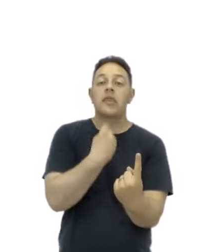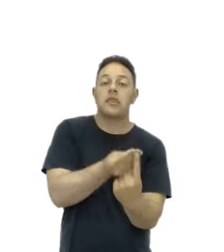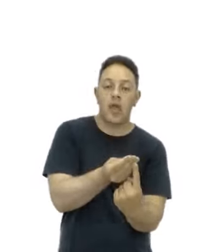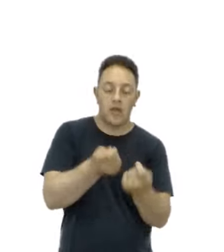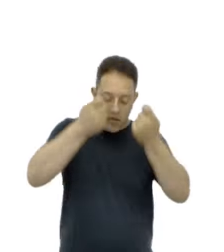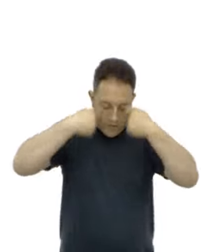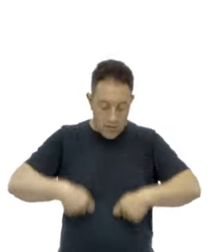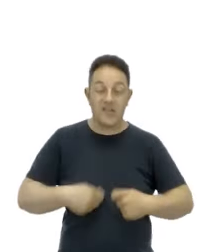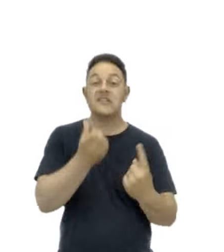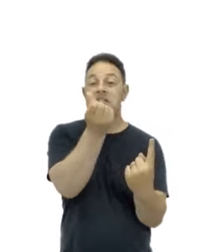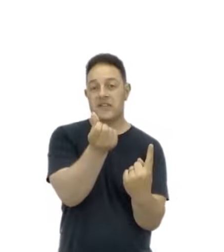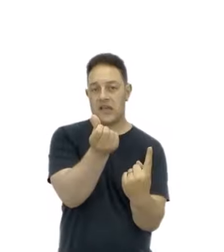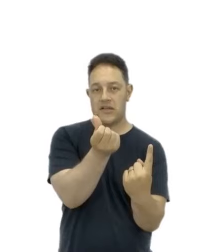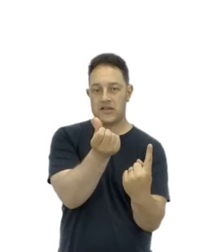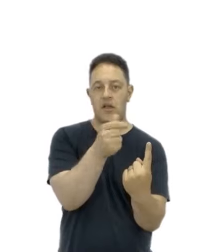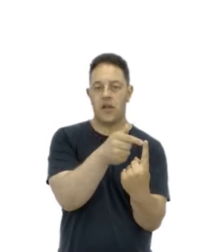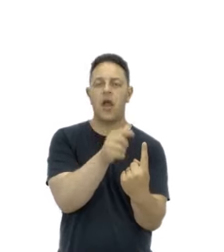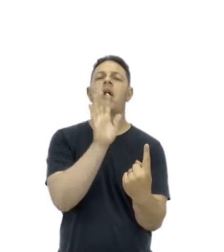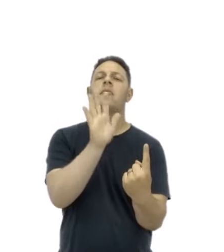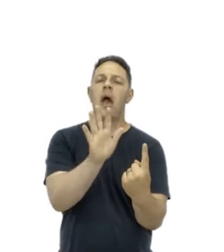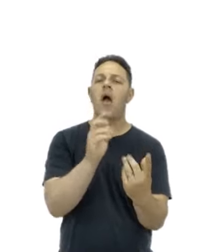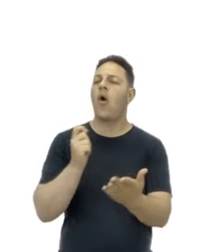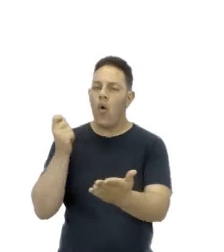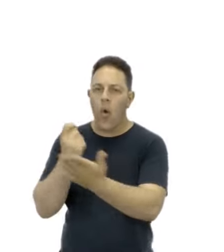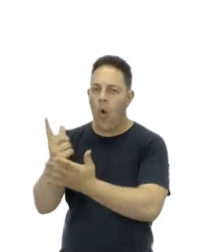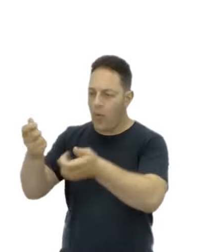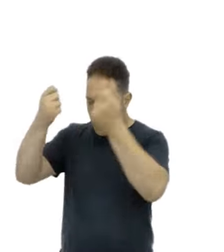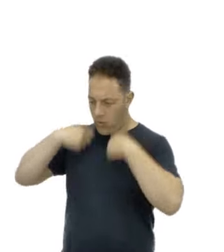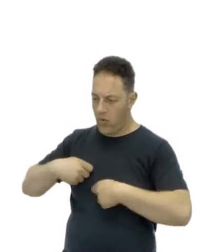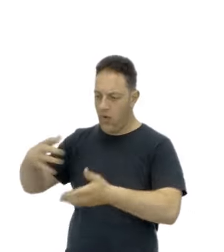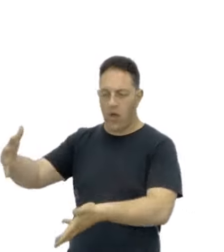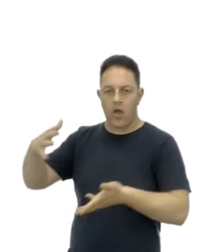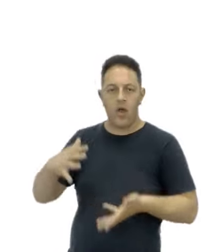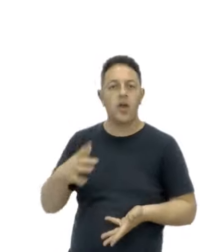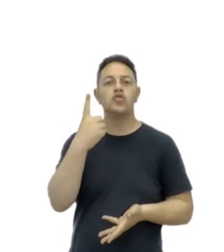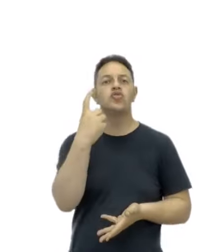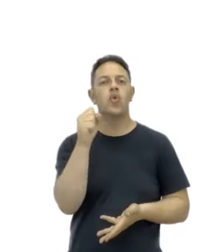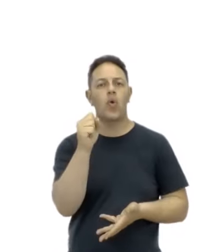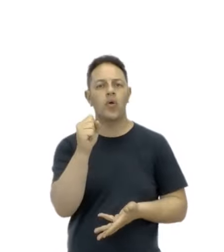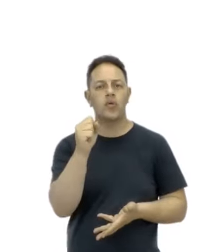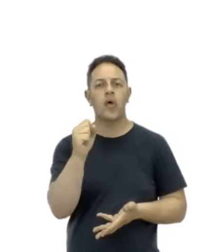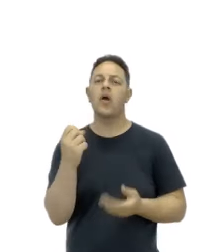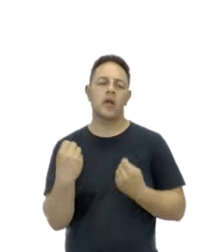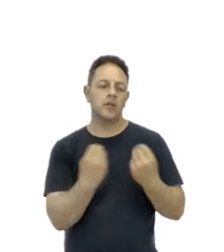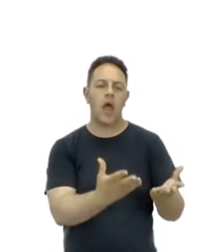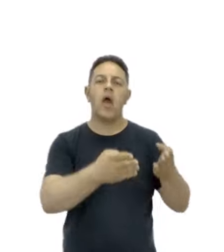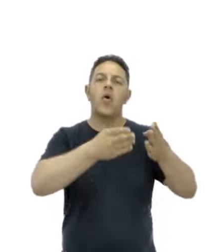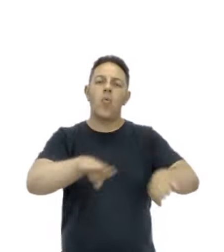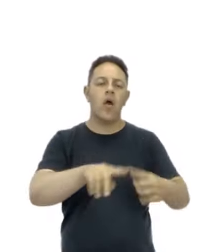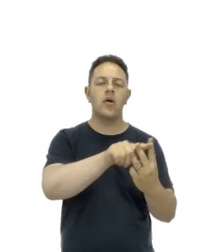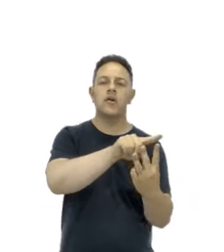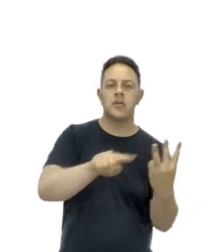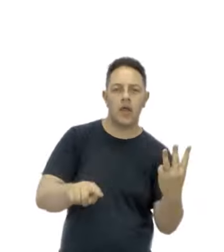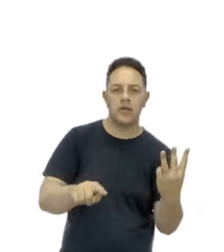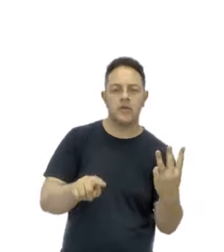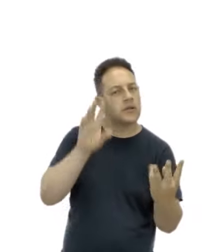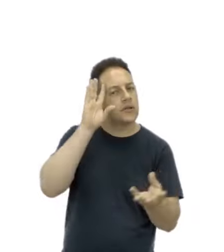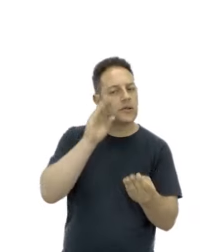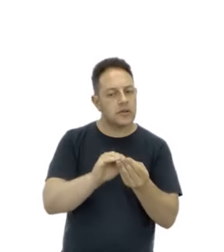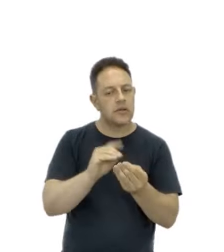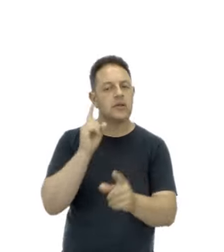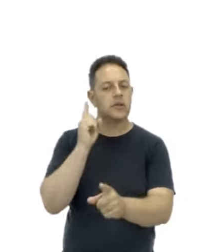de roupas, né? E foram compradas 18 peças de roupas, que serão distribuídas igualmente entre eles.